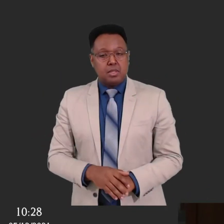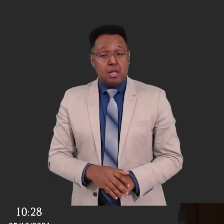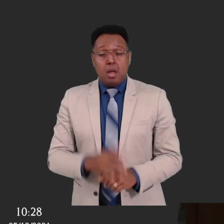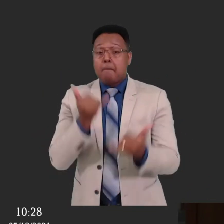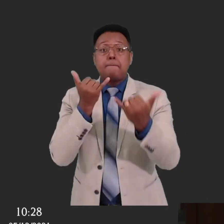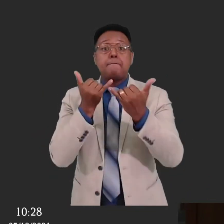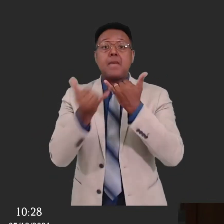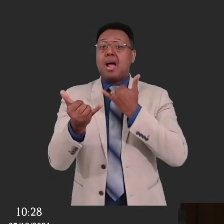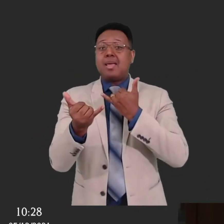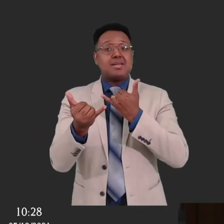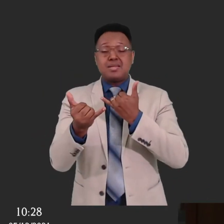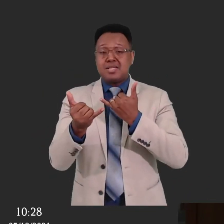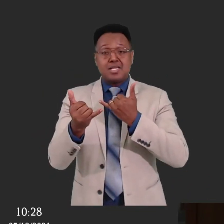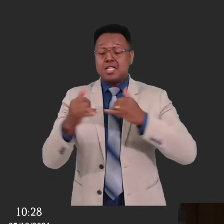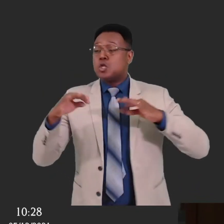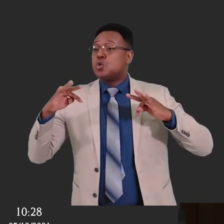já está devidamente